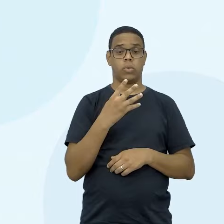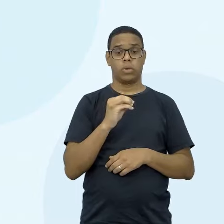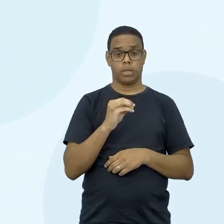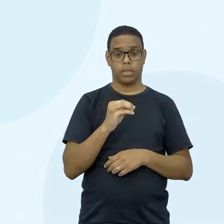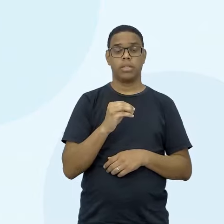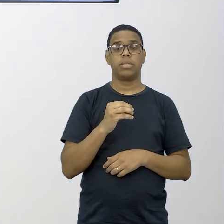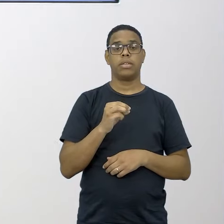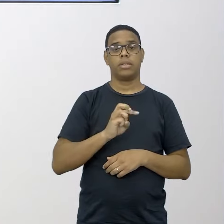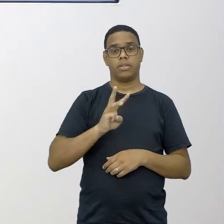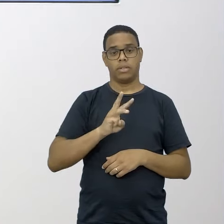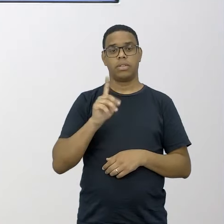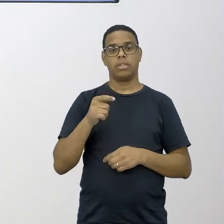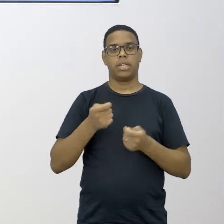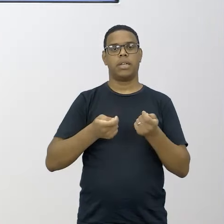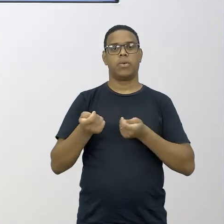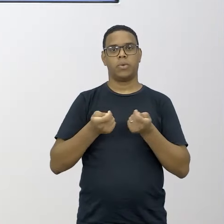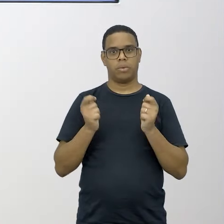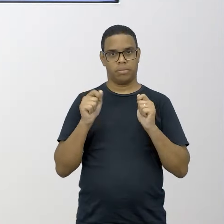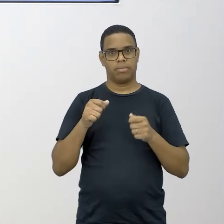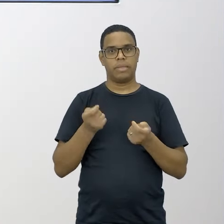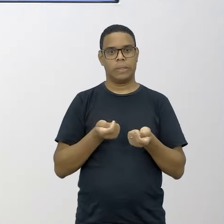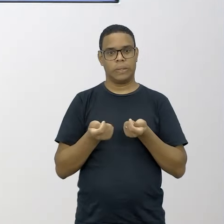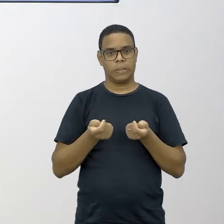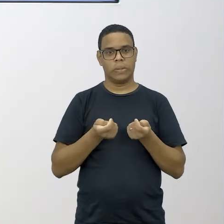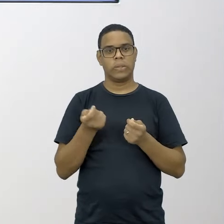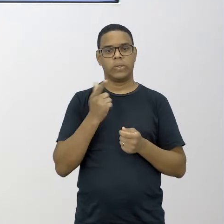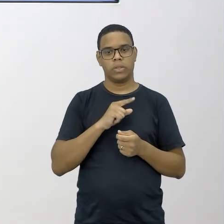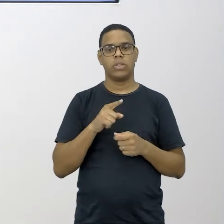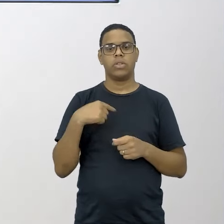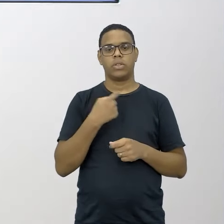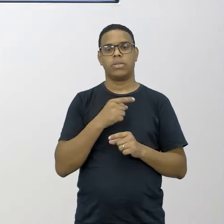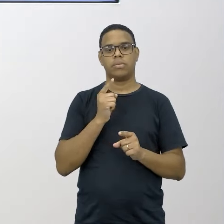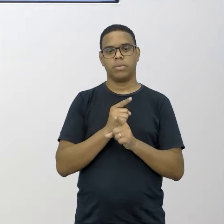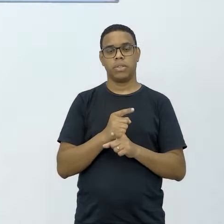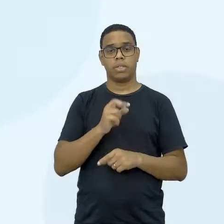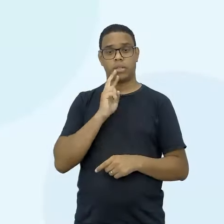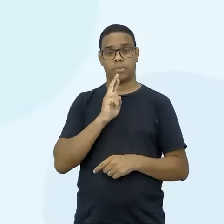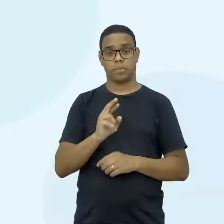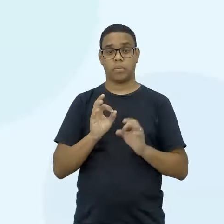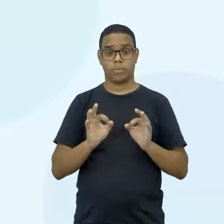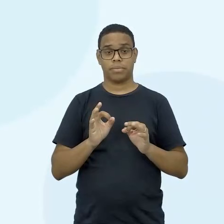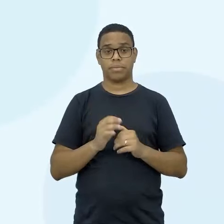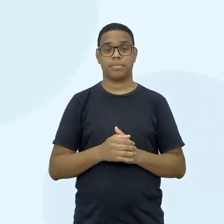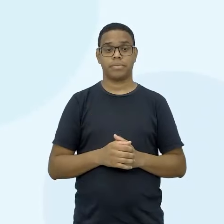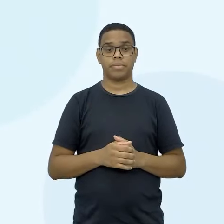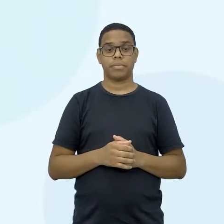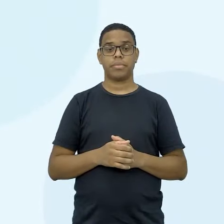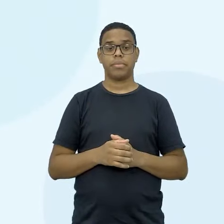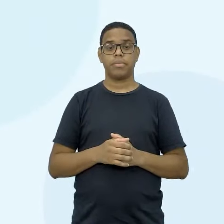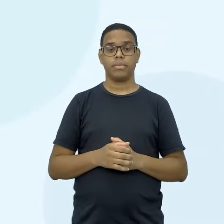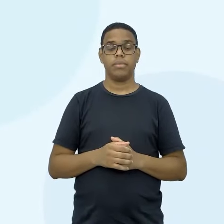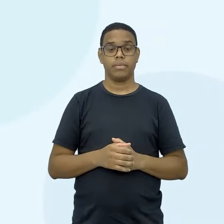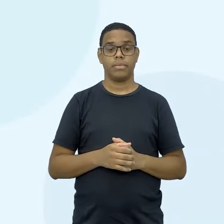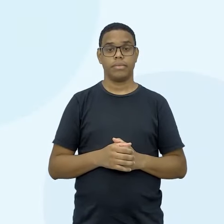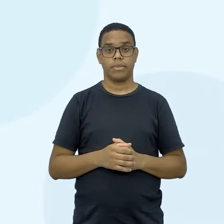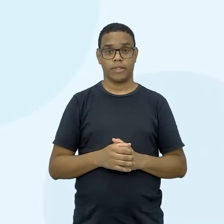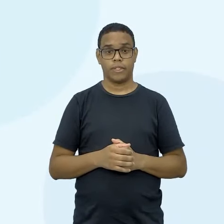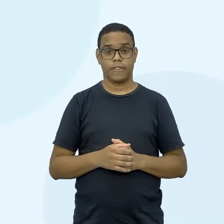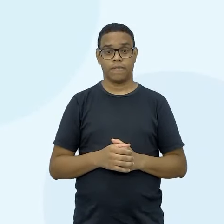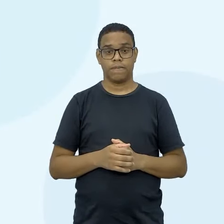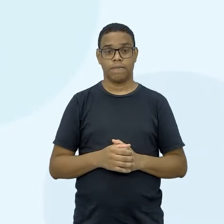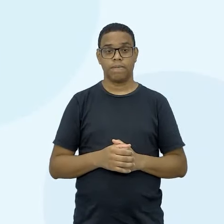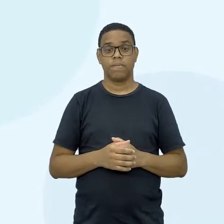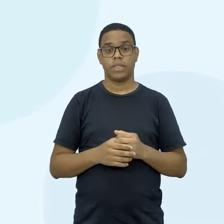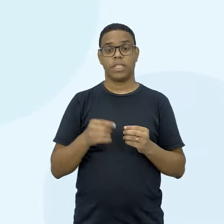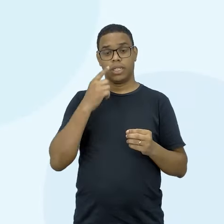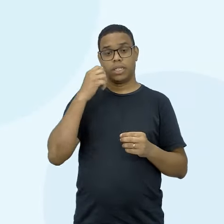ou não é? É bastante economia, gente. Aí sim a gente encontra aí a alternativa, ó. Menor, a eficiência